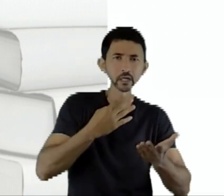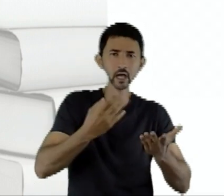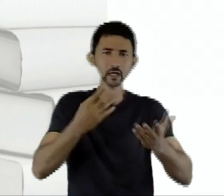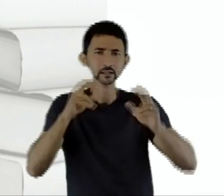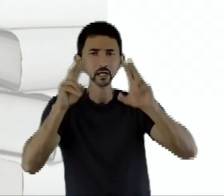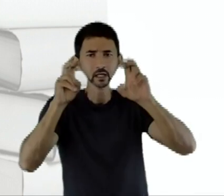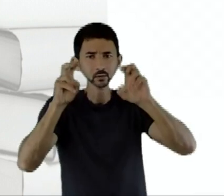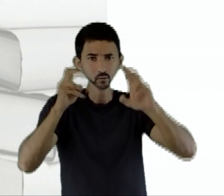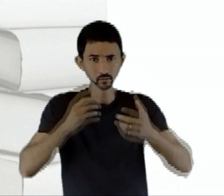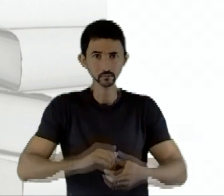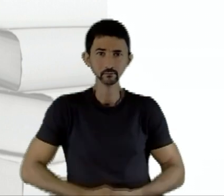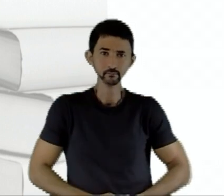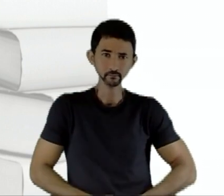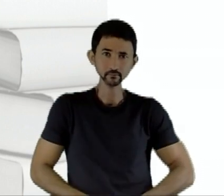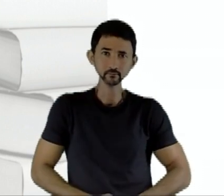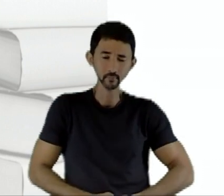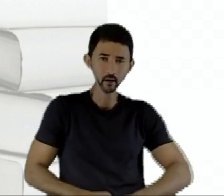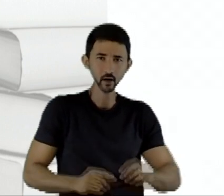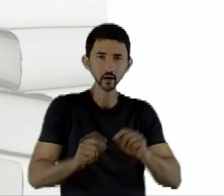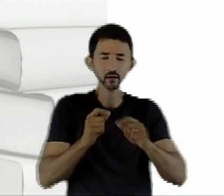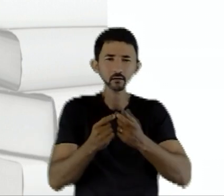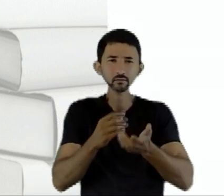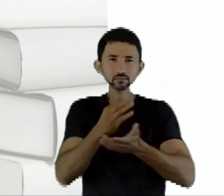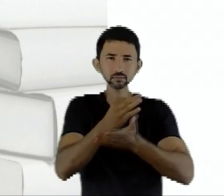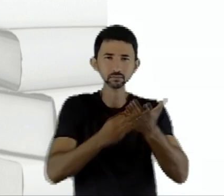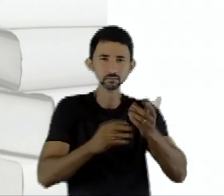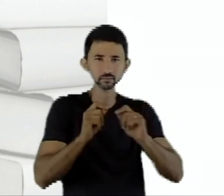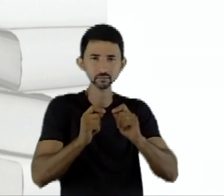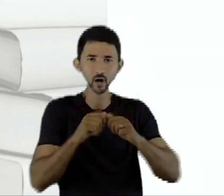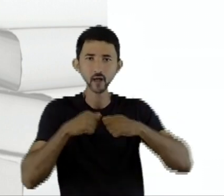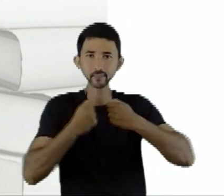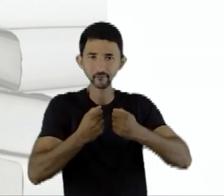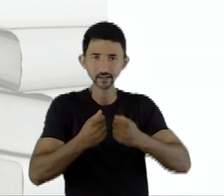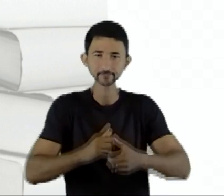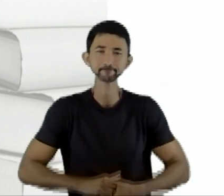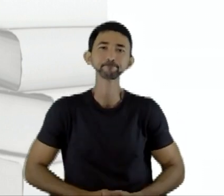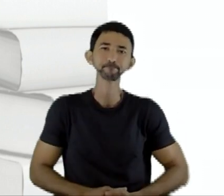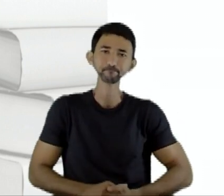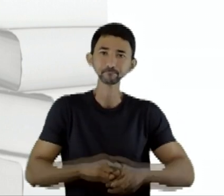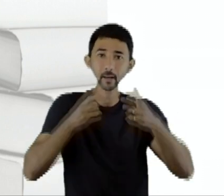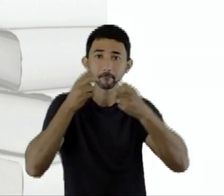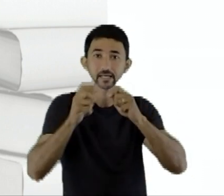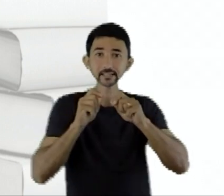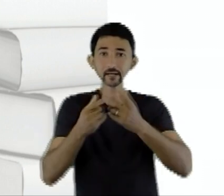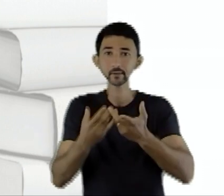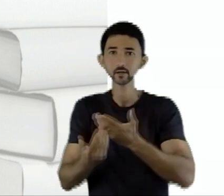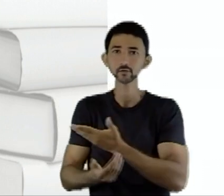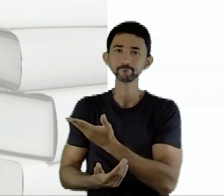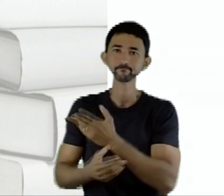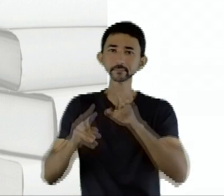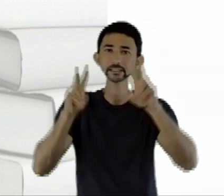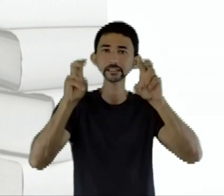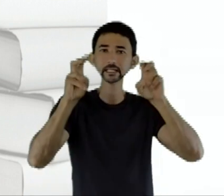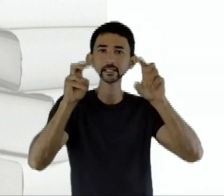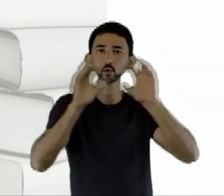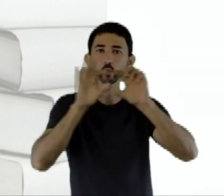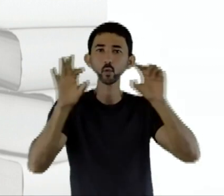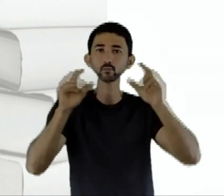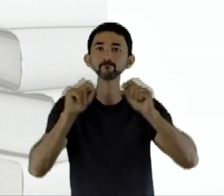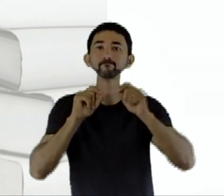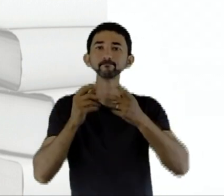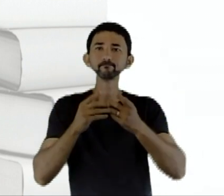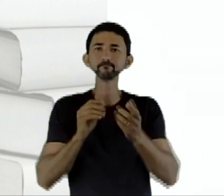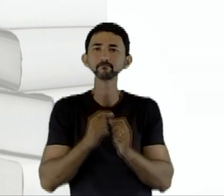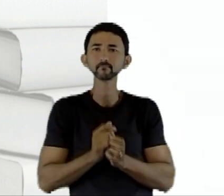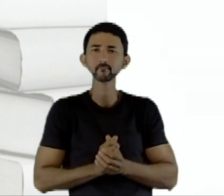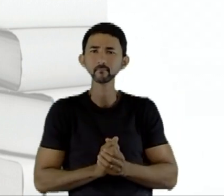desse assunto, obviamente, para que pudesse defender. Percebe que já aqui no título do texto, eu